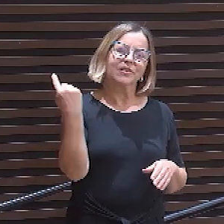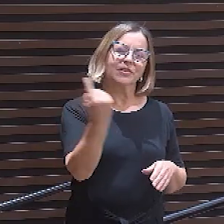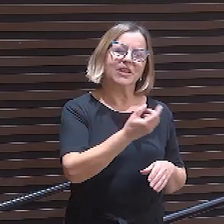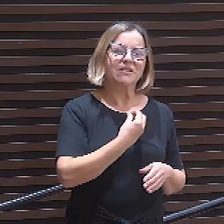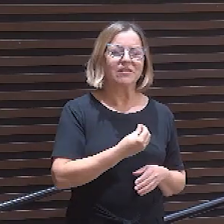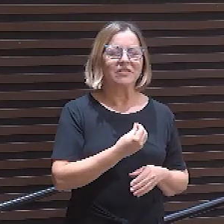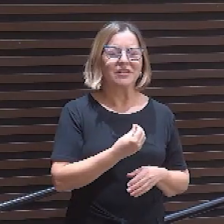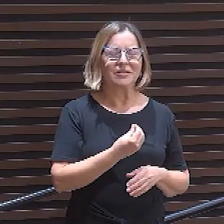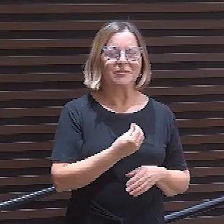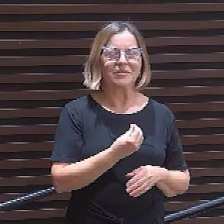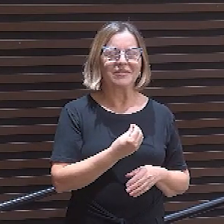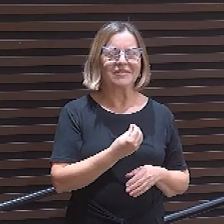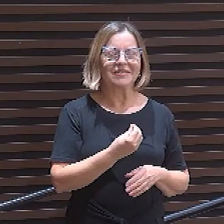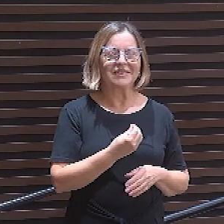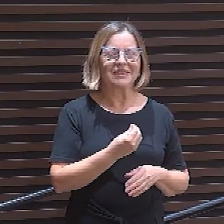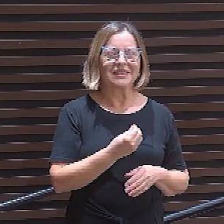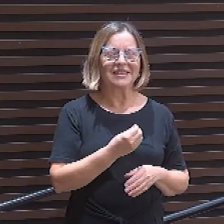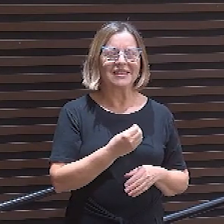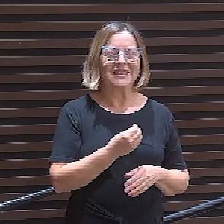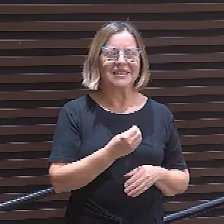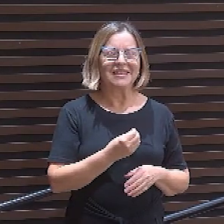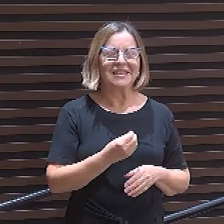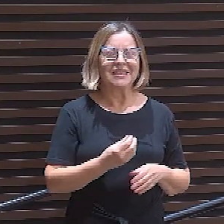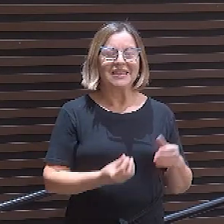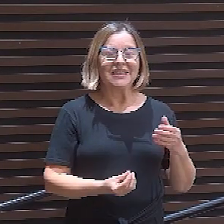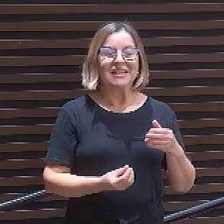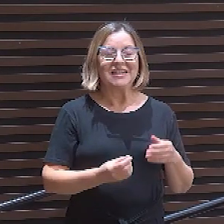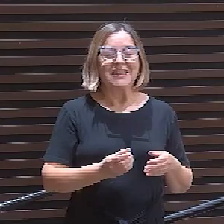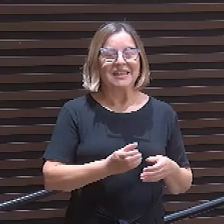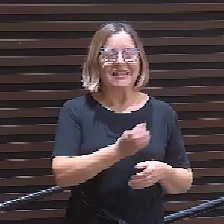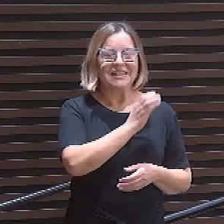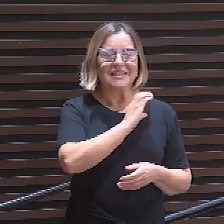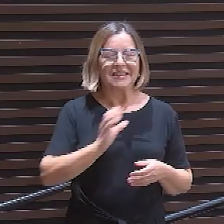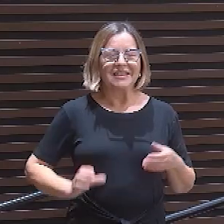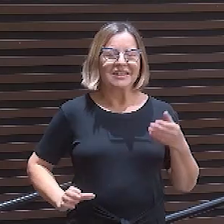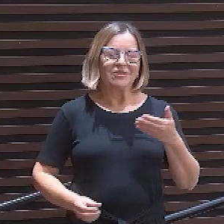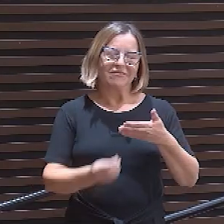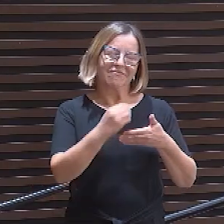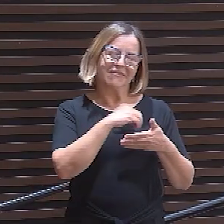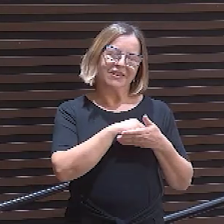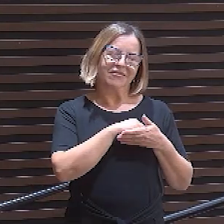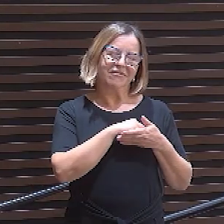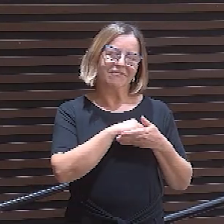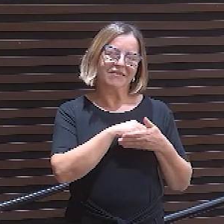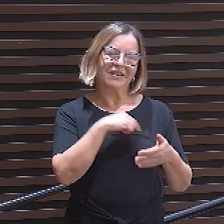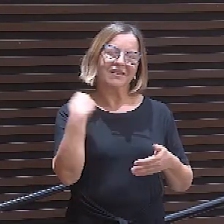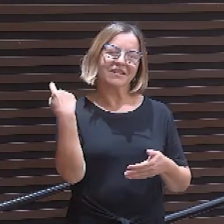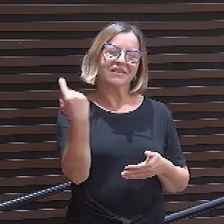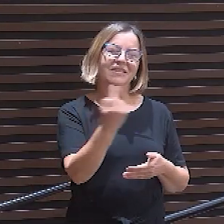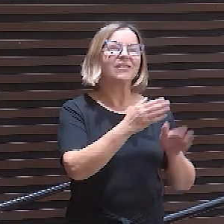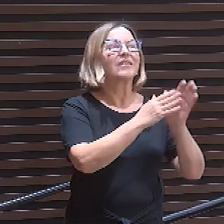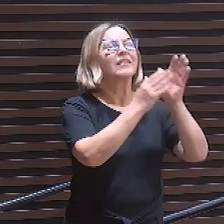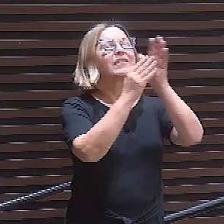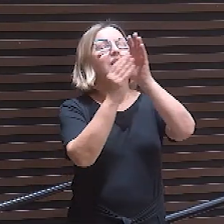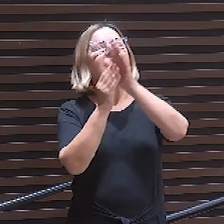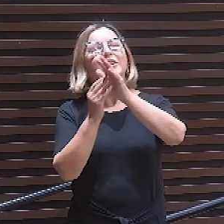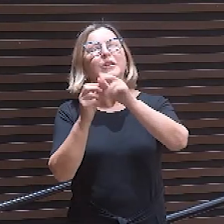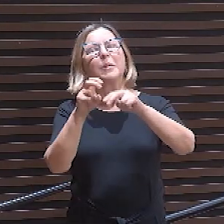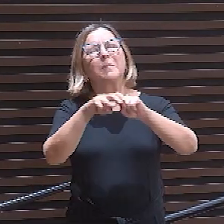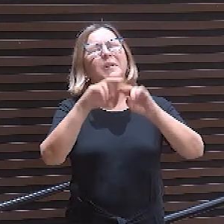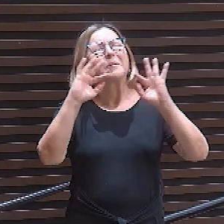e ele vive em nós. Nós te louvamos pela maravilha do teu